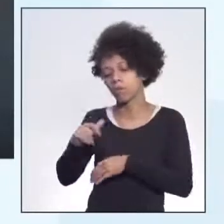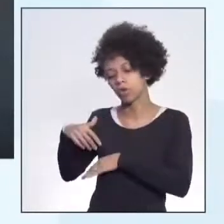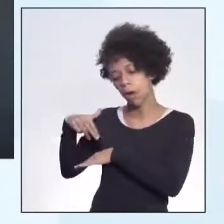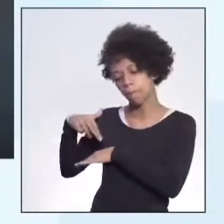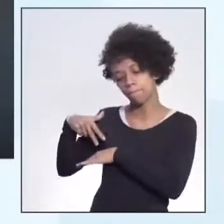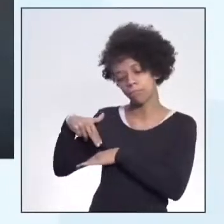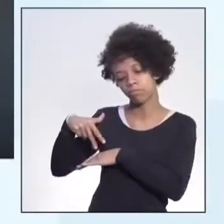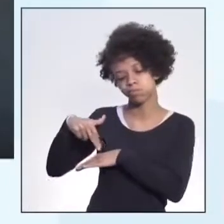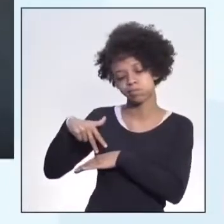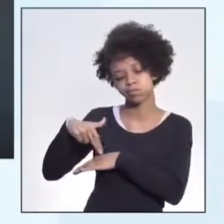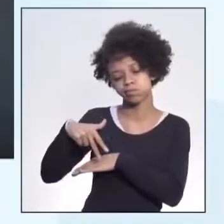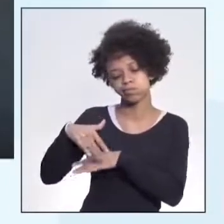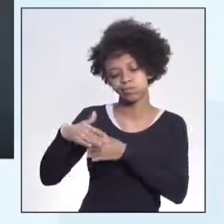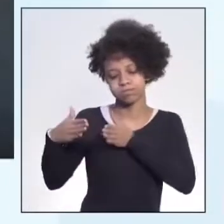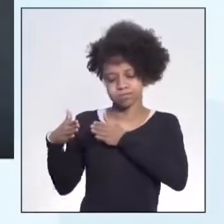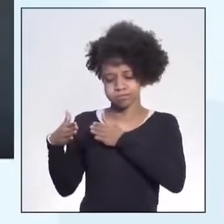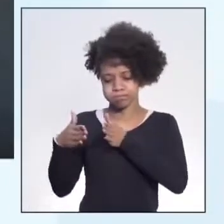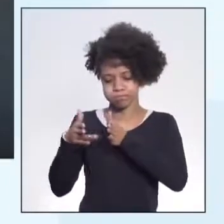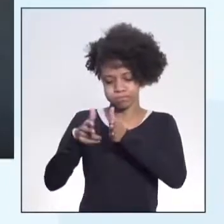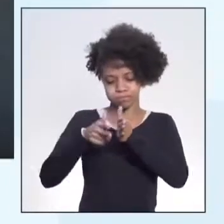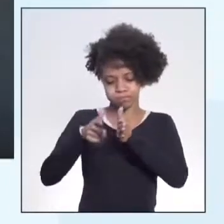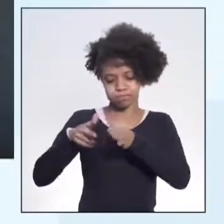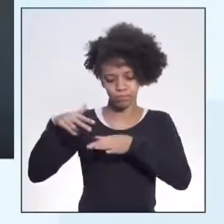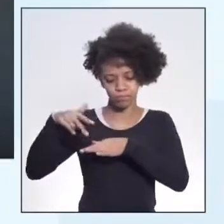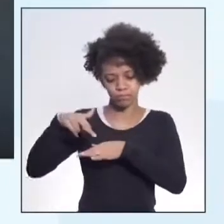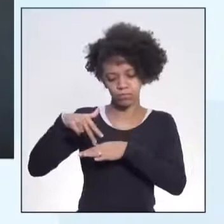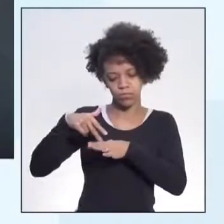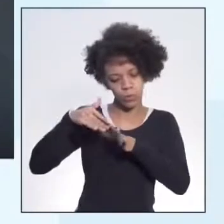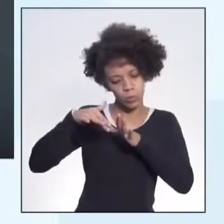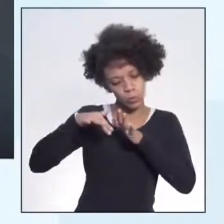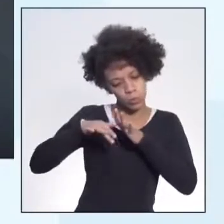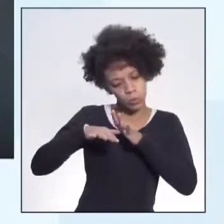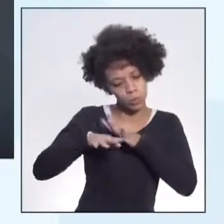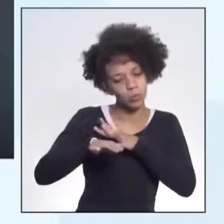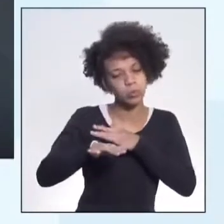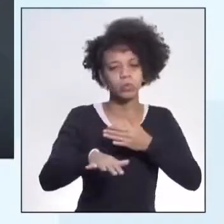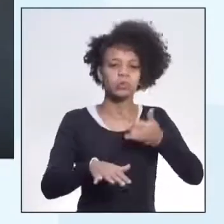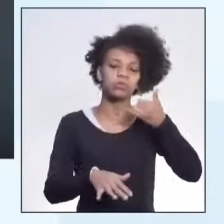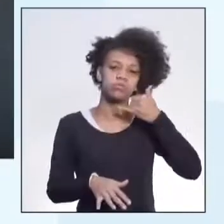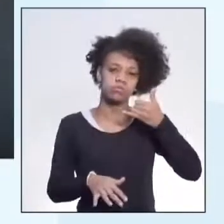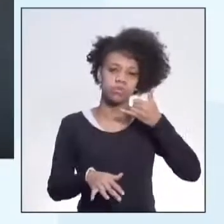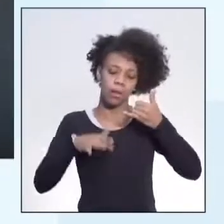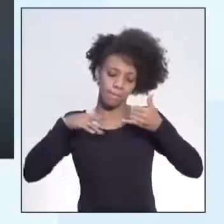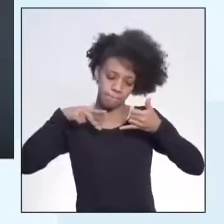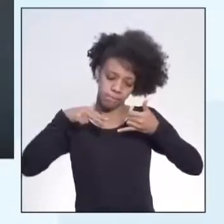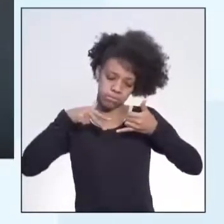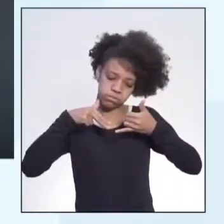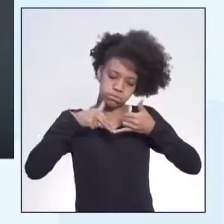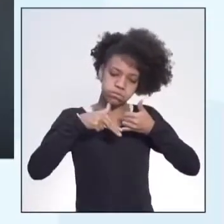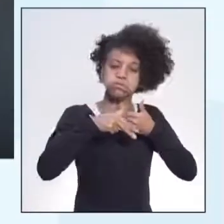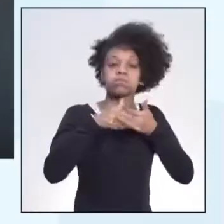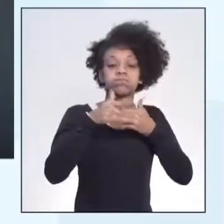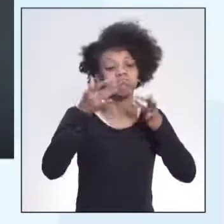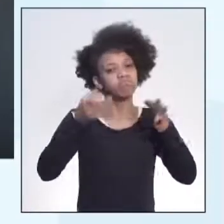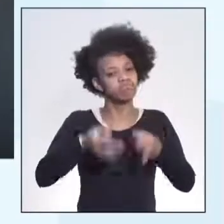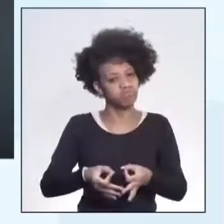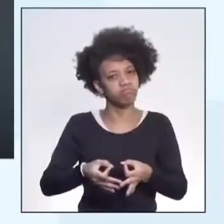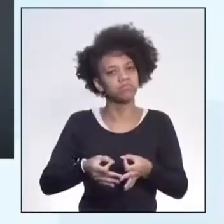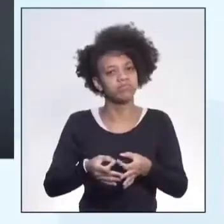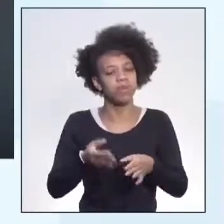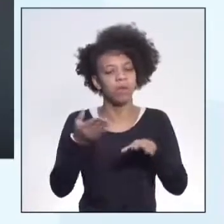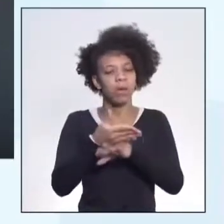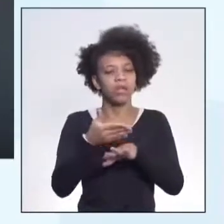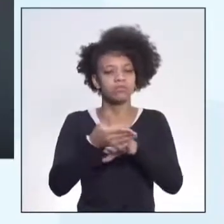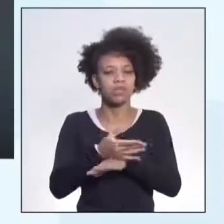andando num trilho, e a gente observa que ele vai adentrando ao celular, né? Justamente é isso, ele está adentrando a um acesso